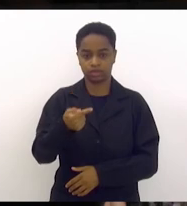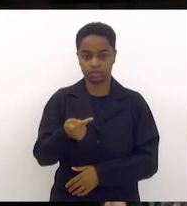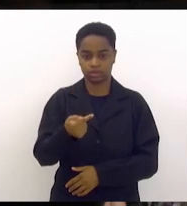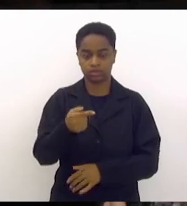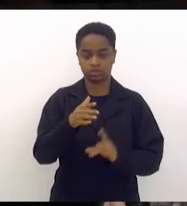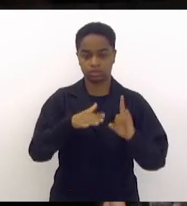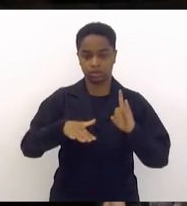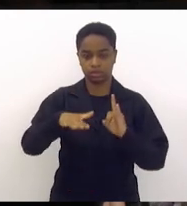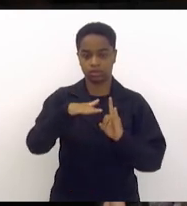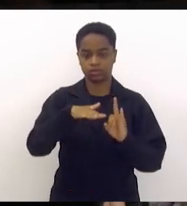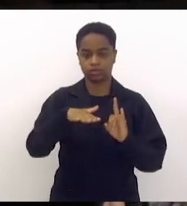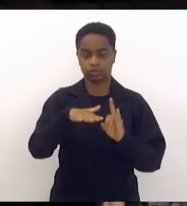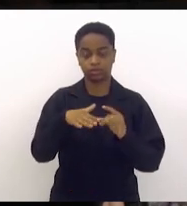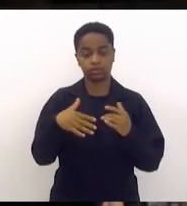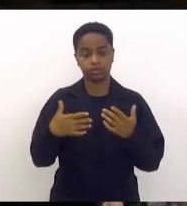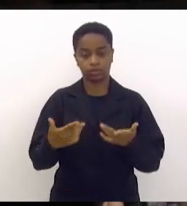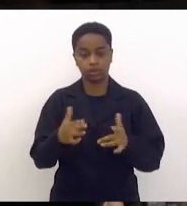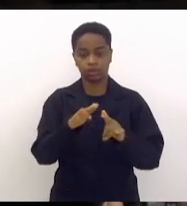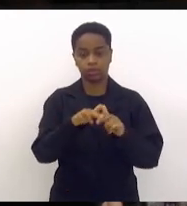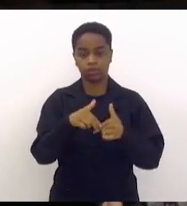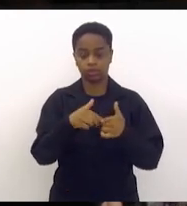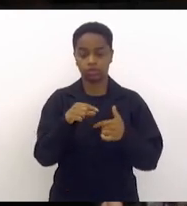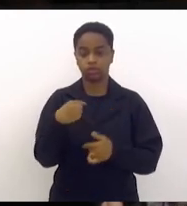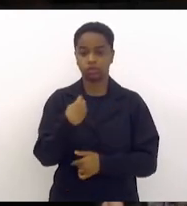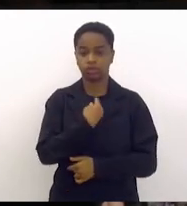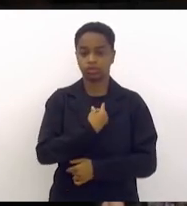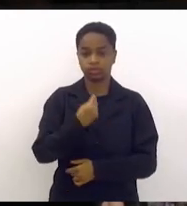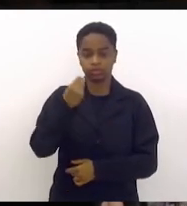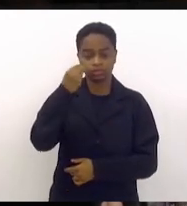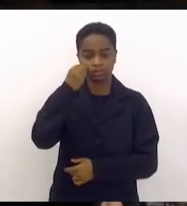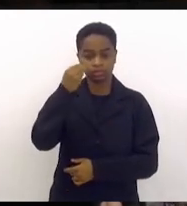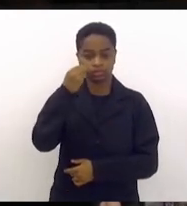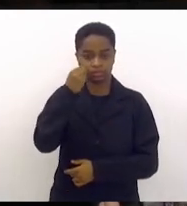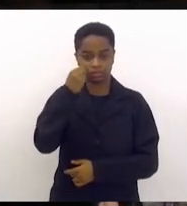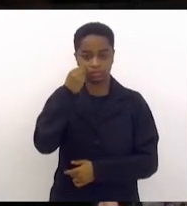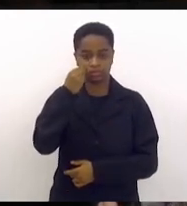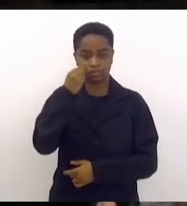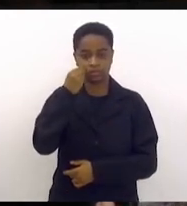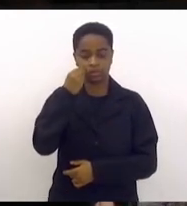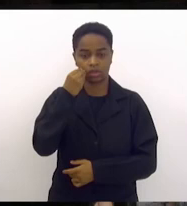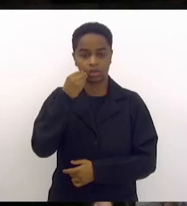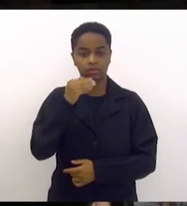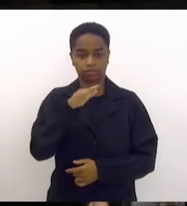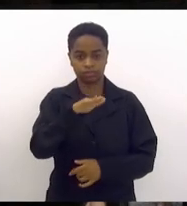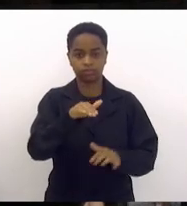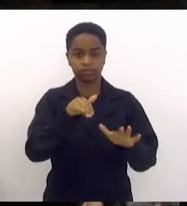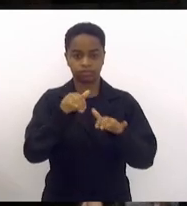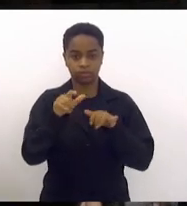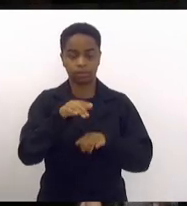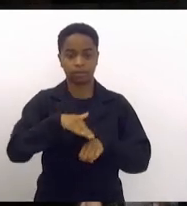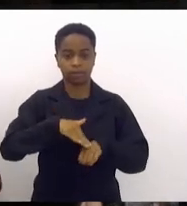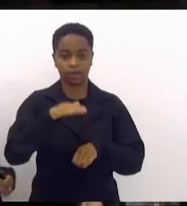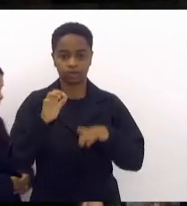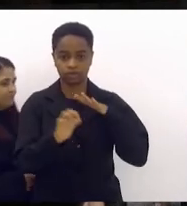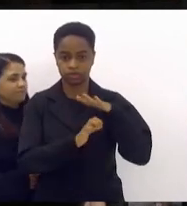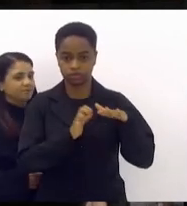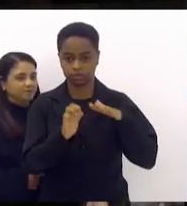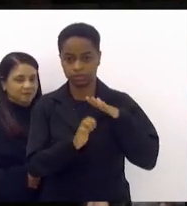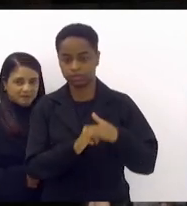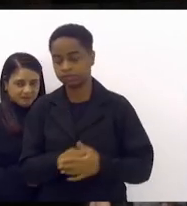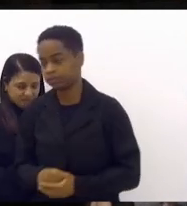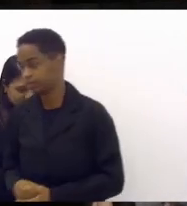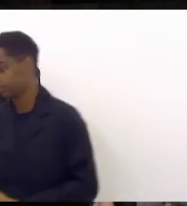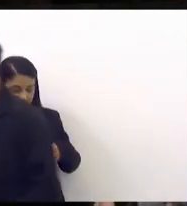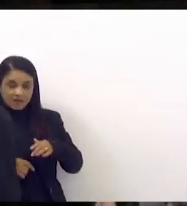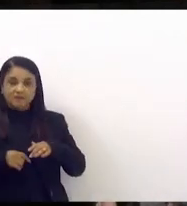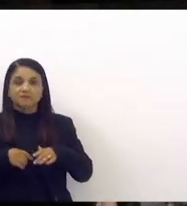plataformas com isso nós estamos tentando atrair mais eh empreendimentos para o